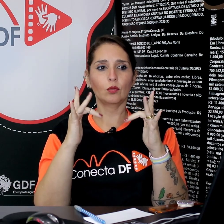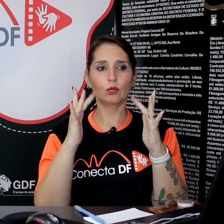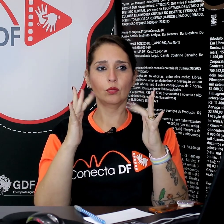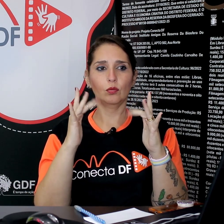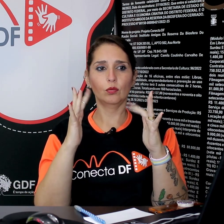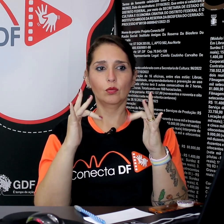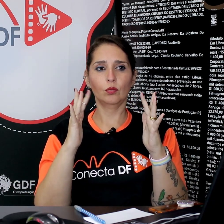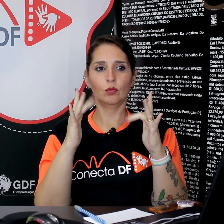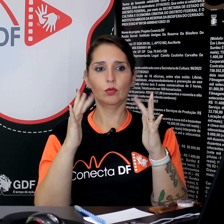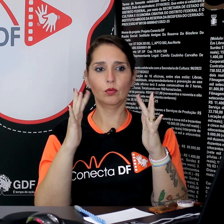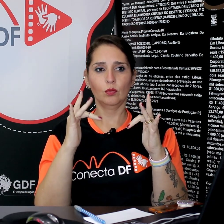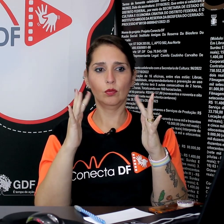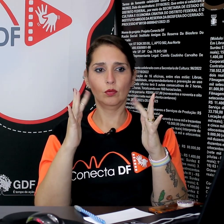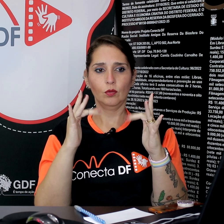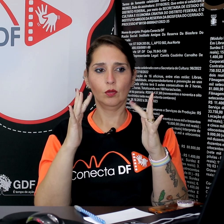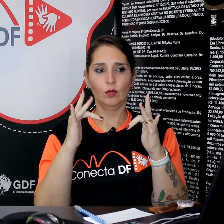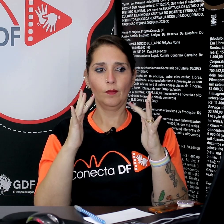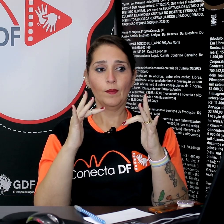Namorado.